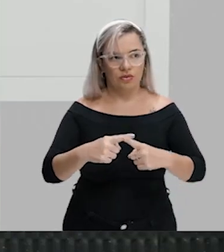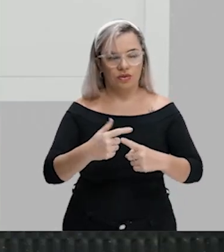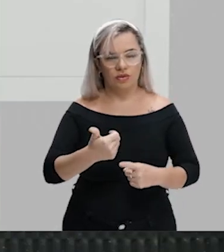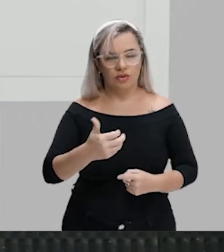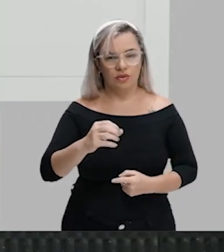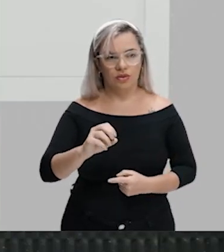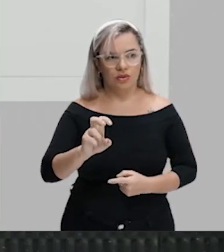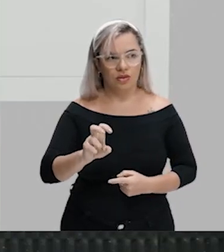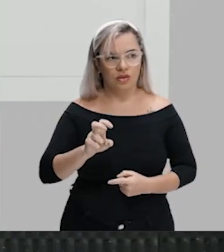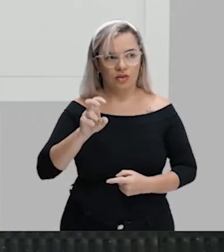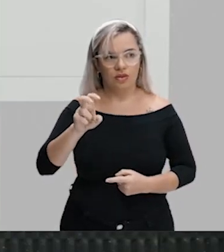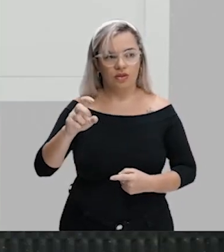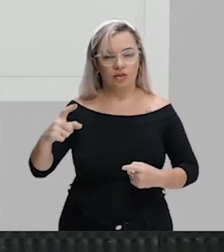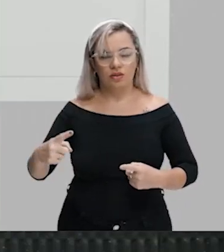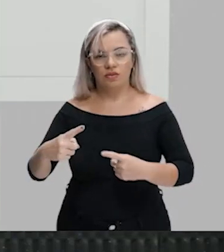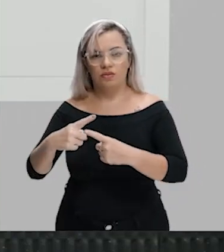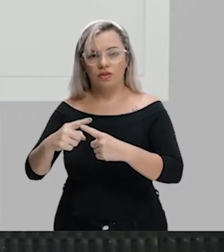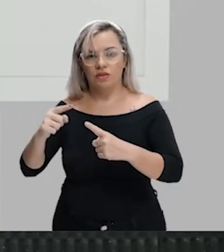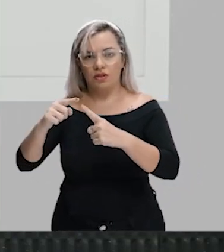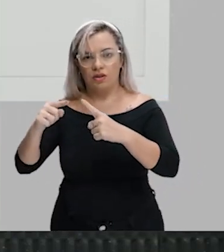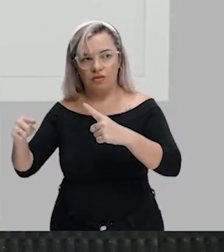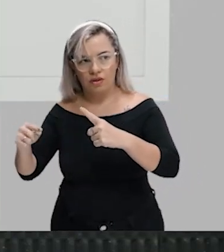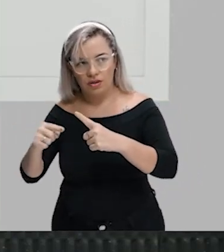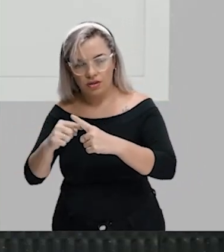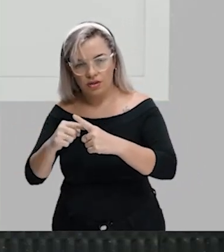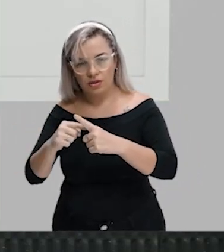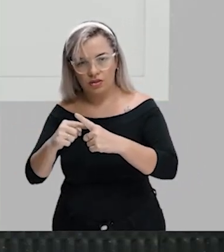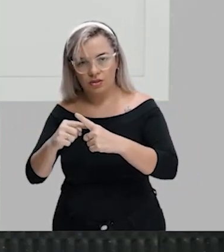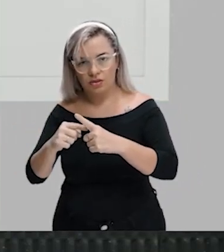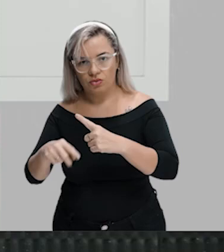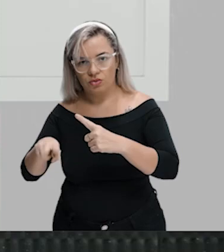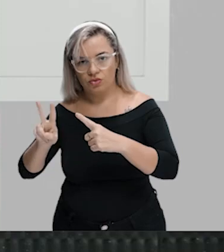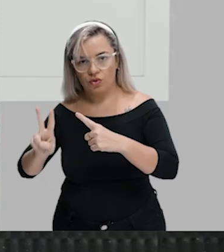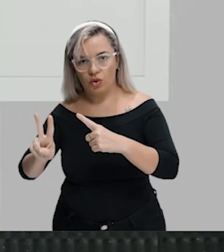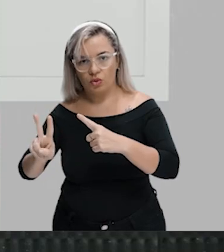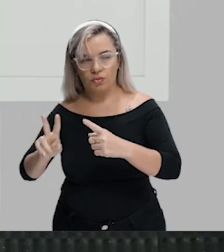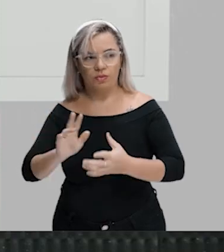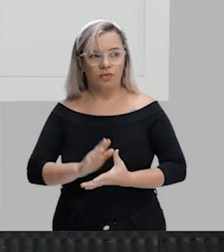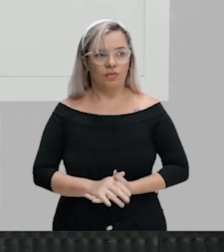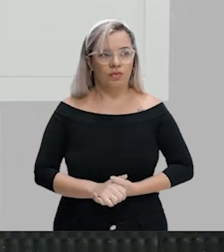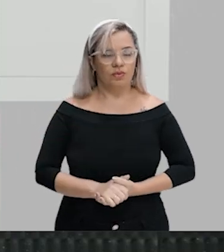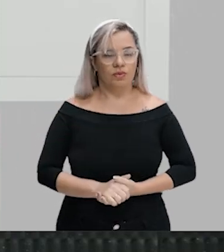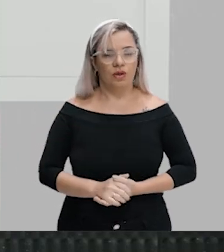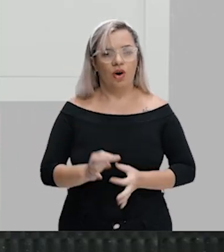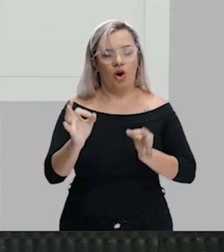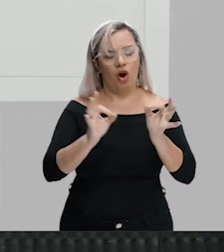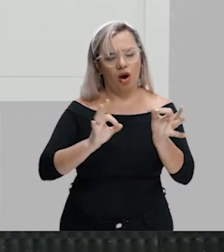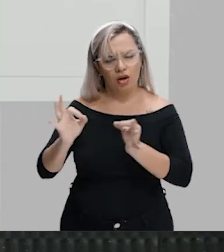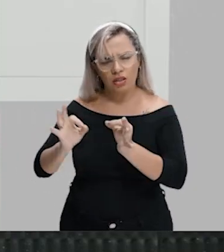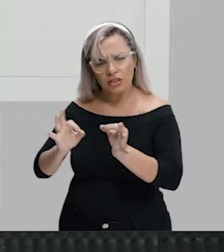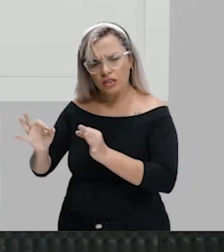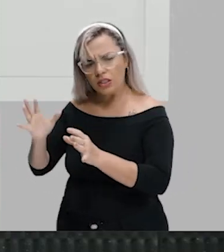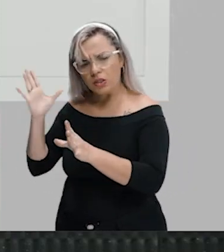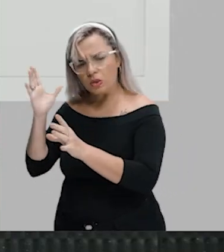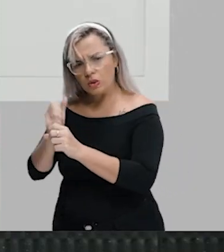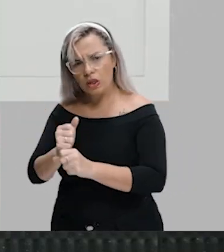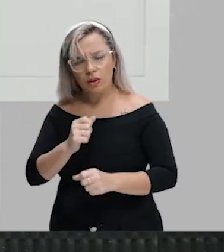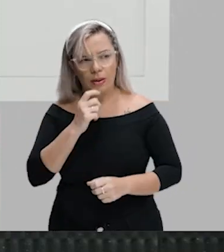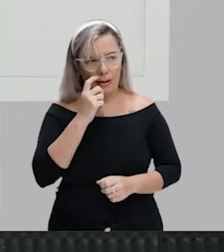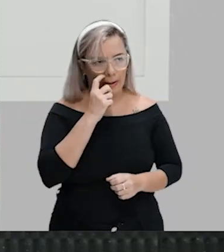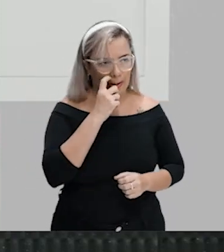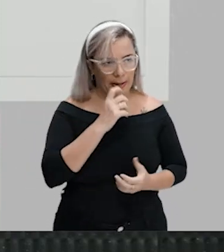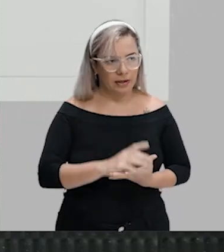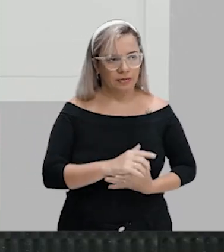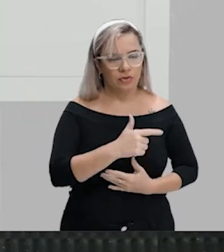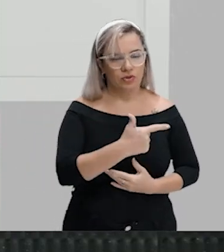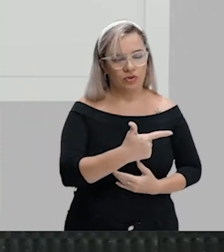Então, arrumando um pouquinho mais a casa, vou escrever desse jeito. 2 vezes 10 a quinta vezes ΔV igual